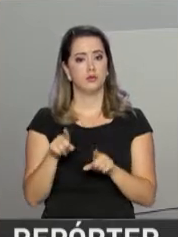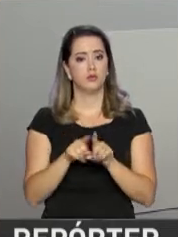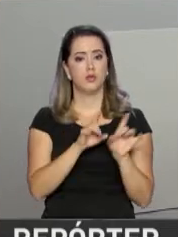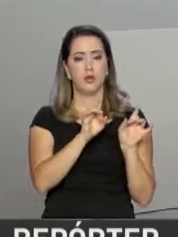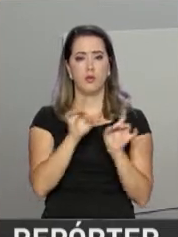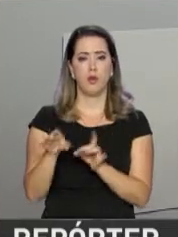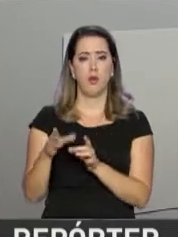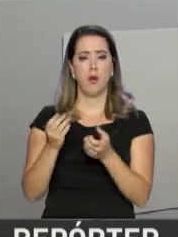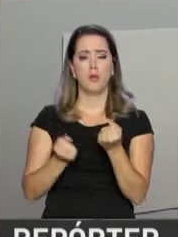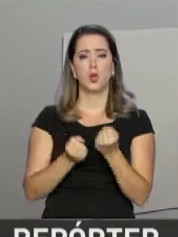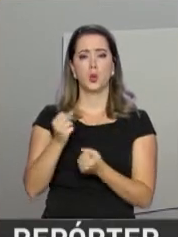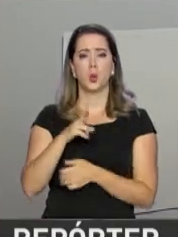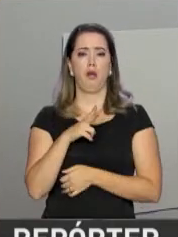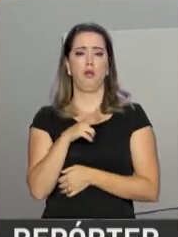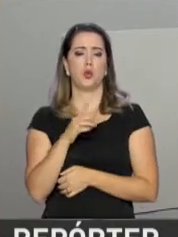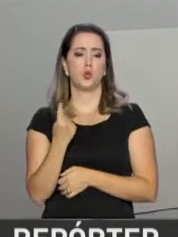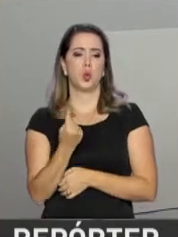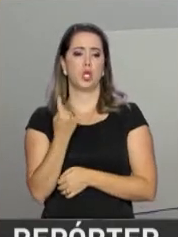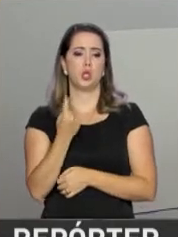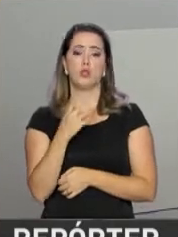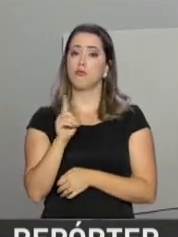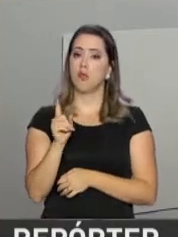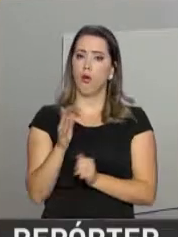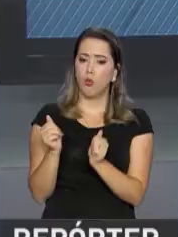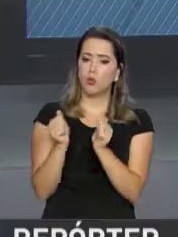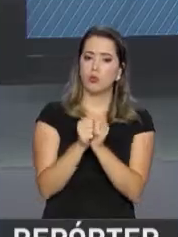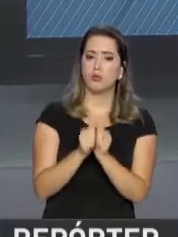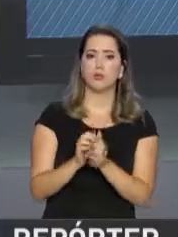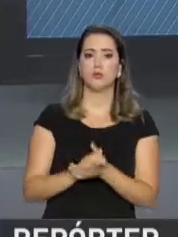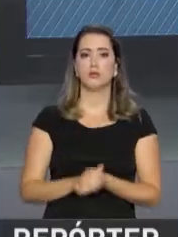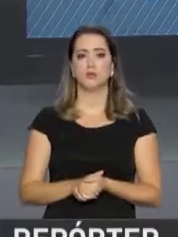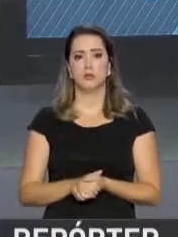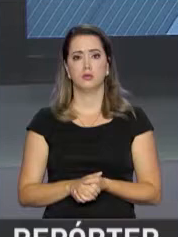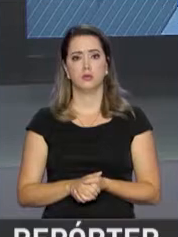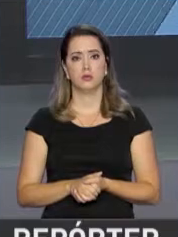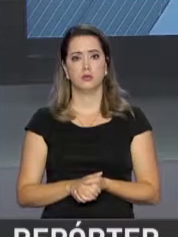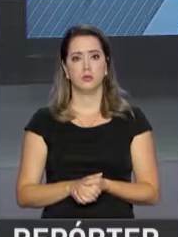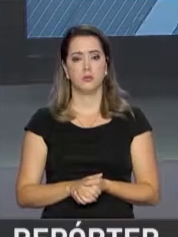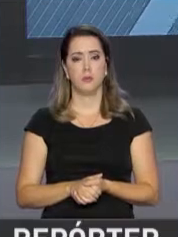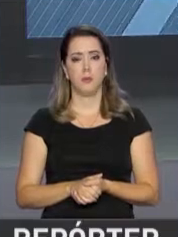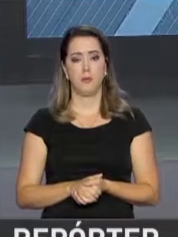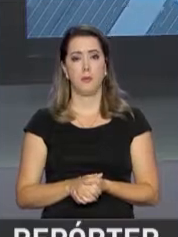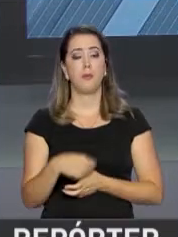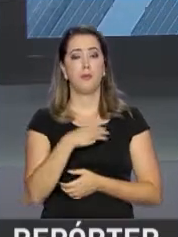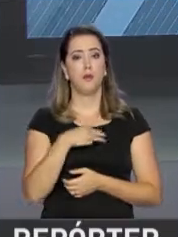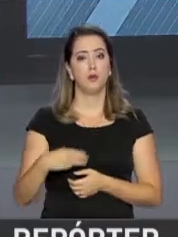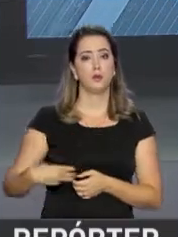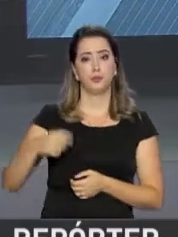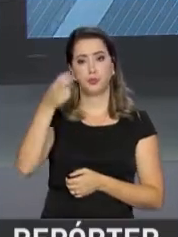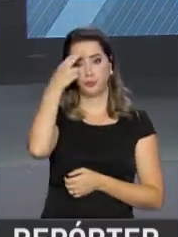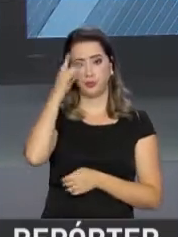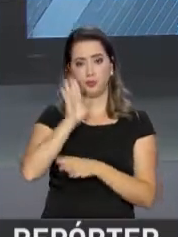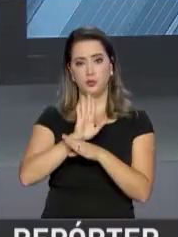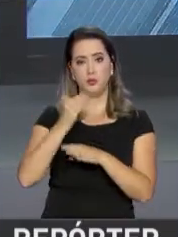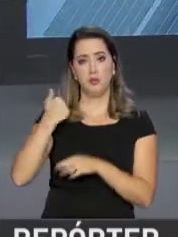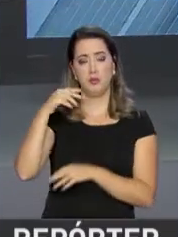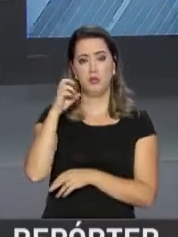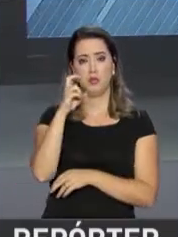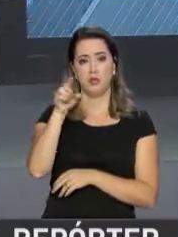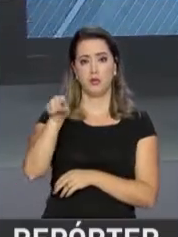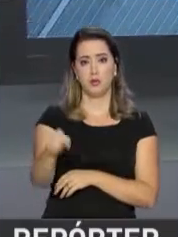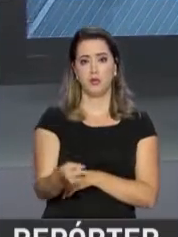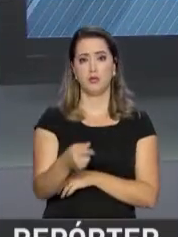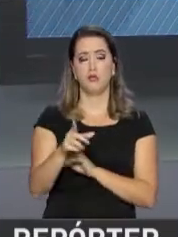abandono dos transportes individuais com o principalmente motos o ministério da cultura apoiou mais de 5 mil projetos